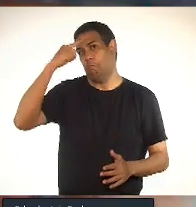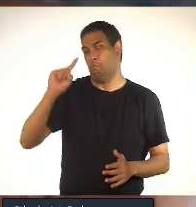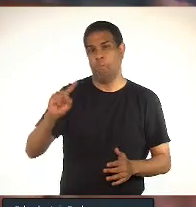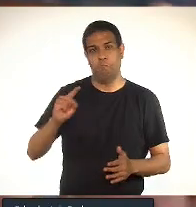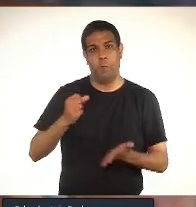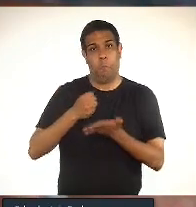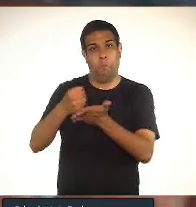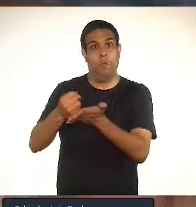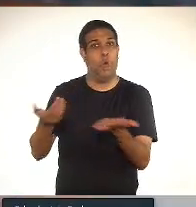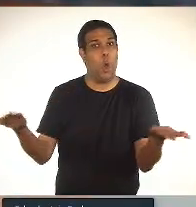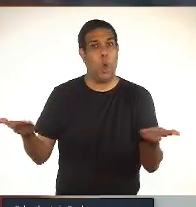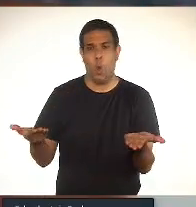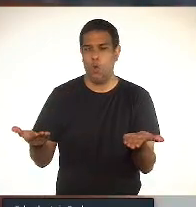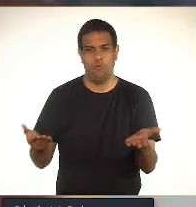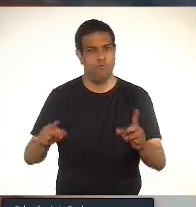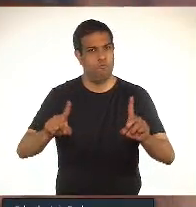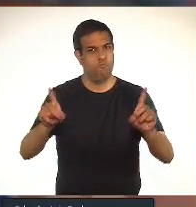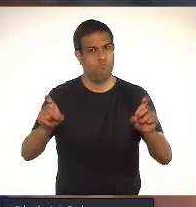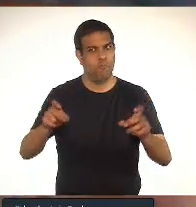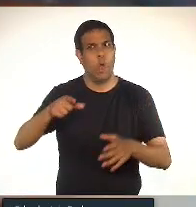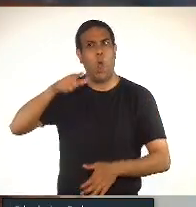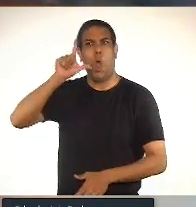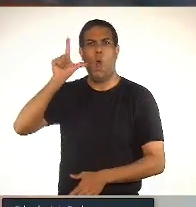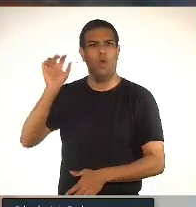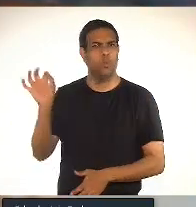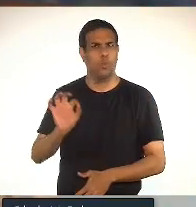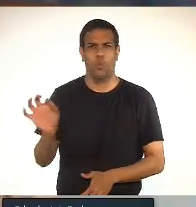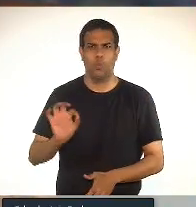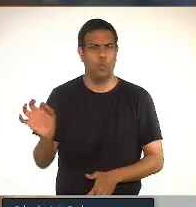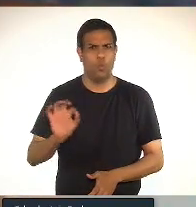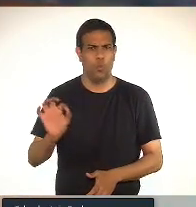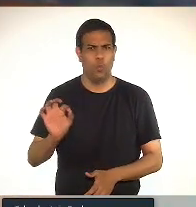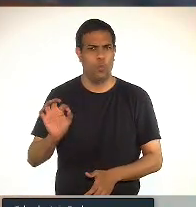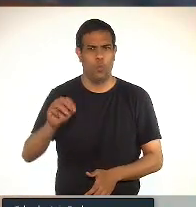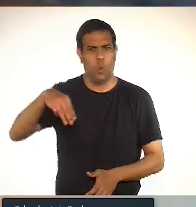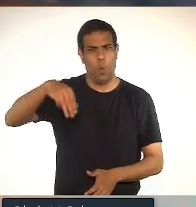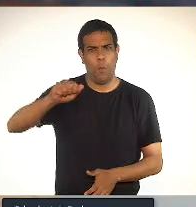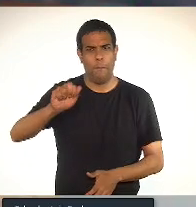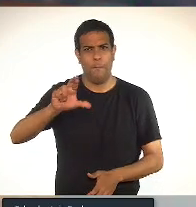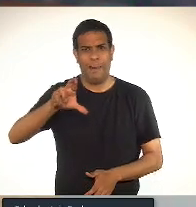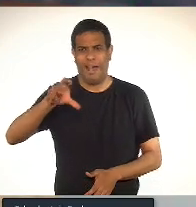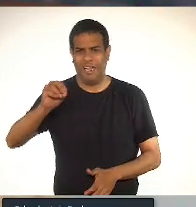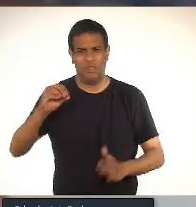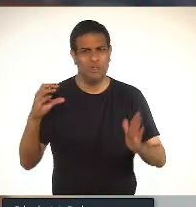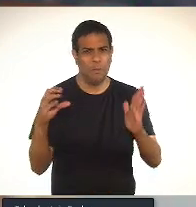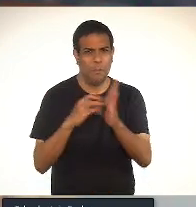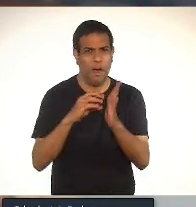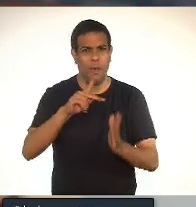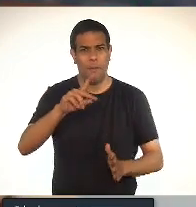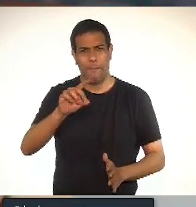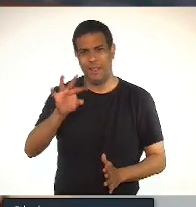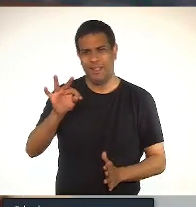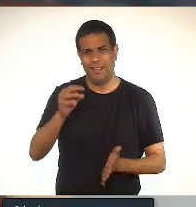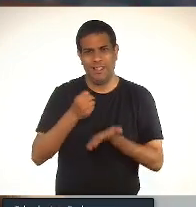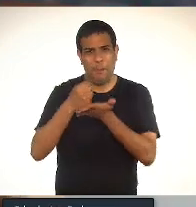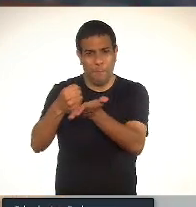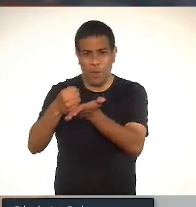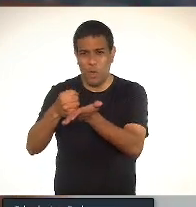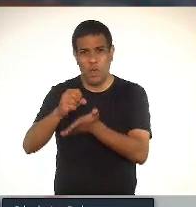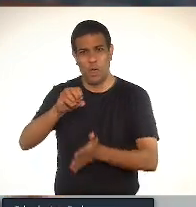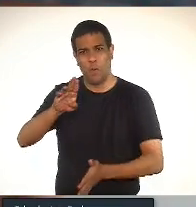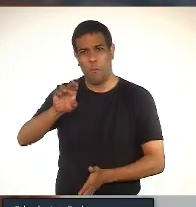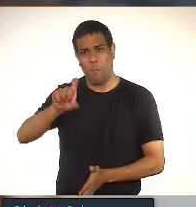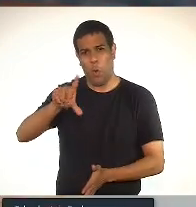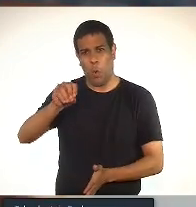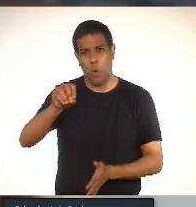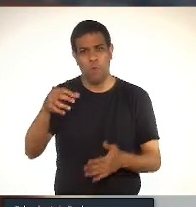no dia de hoje. Até ontem à noite não tinha ainda ocorrido, né? Porque o